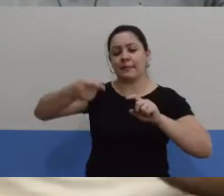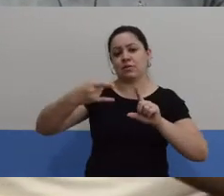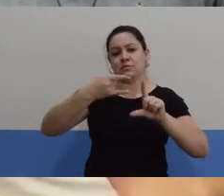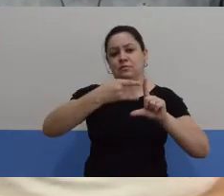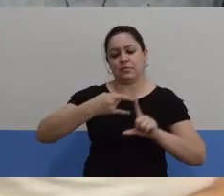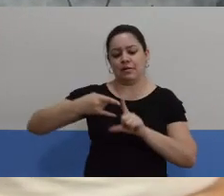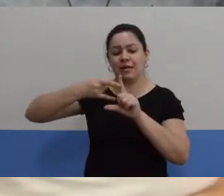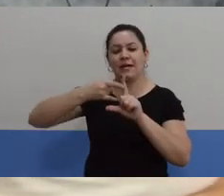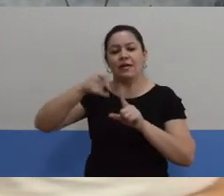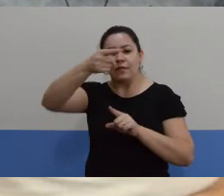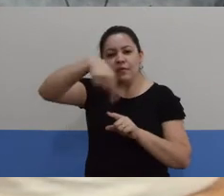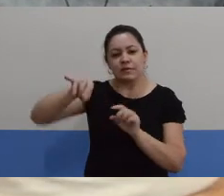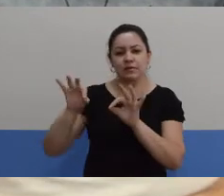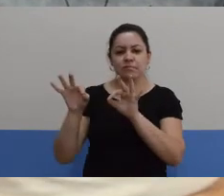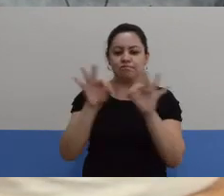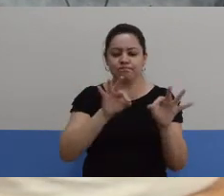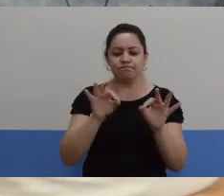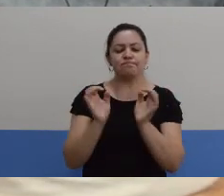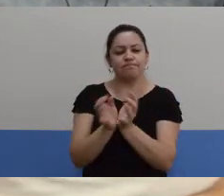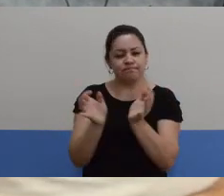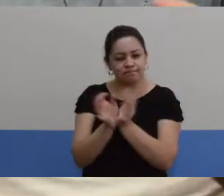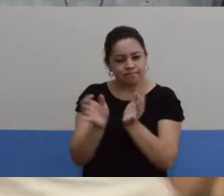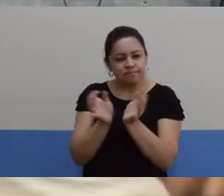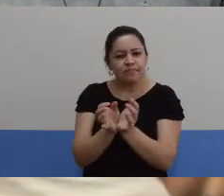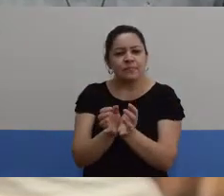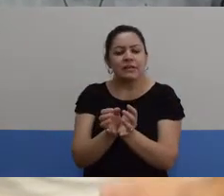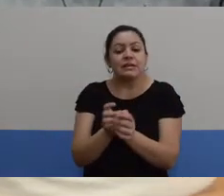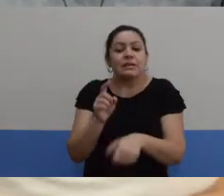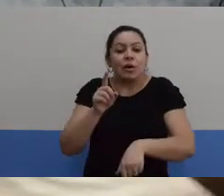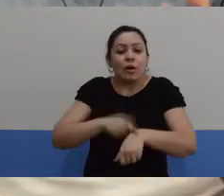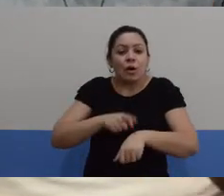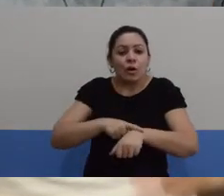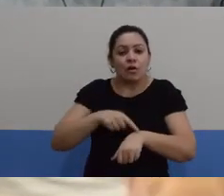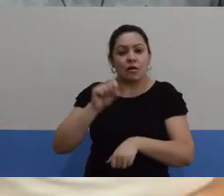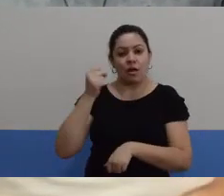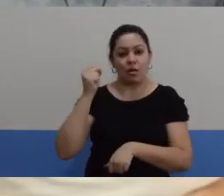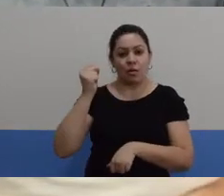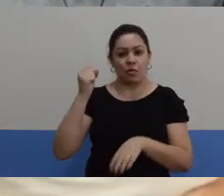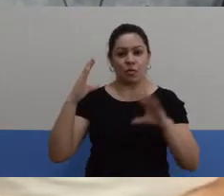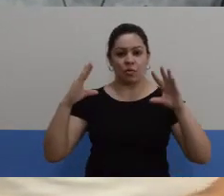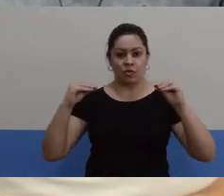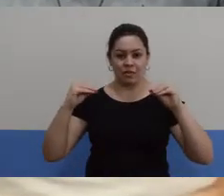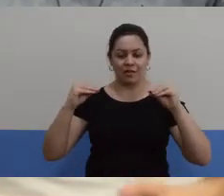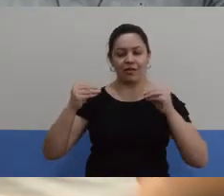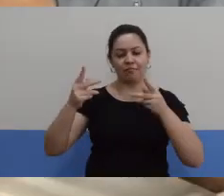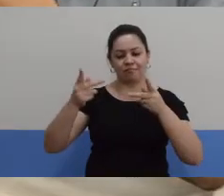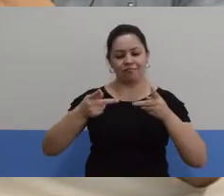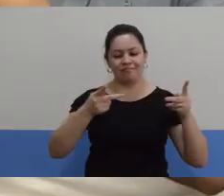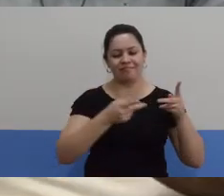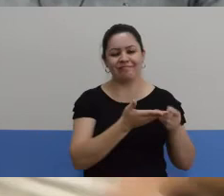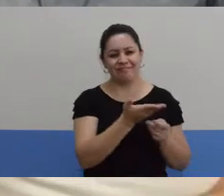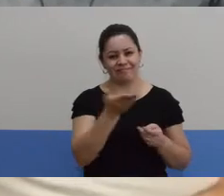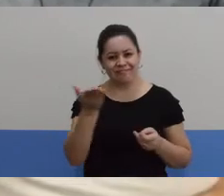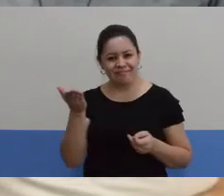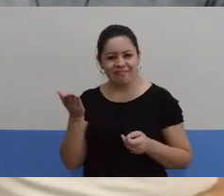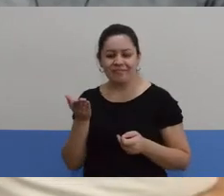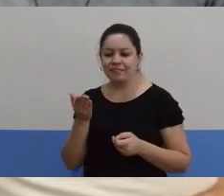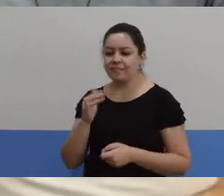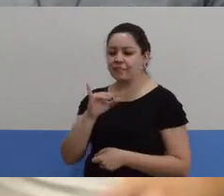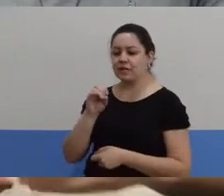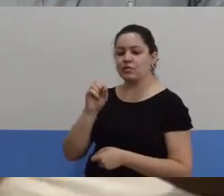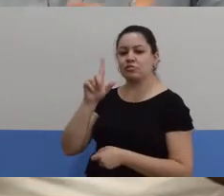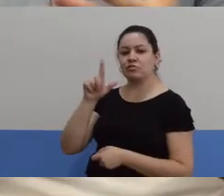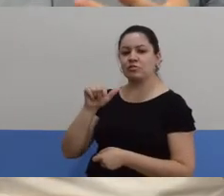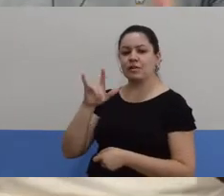continuem participando conosco sempre às 20 horas. Vocês são os nossos convidados. José Lima, uma palavra final